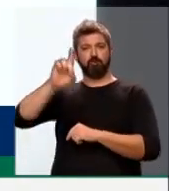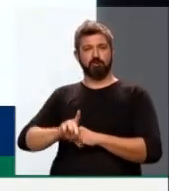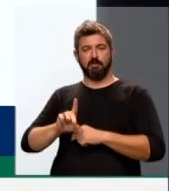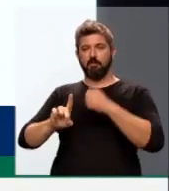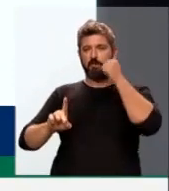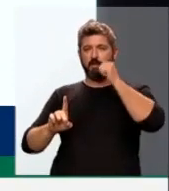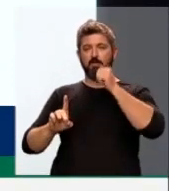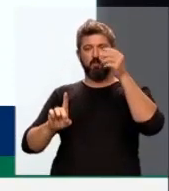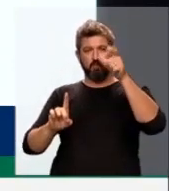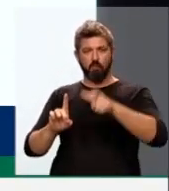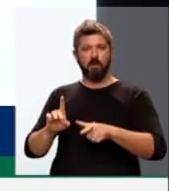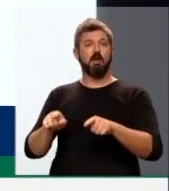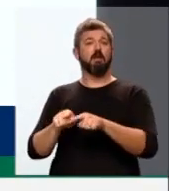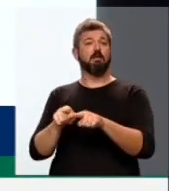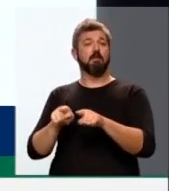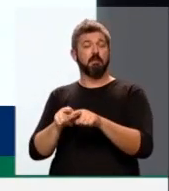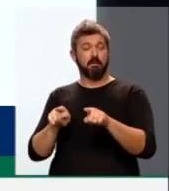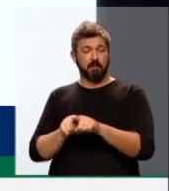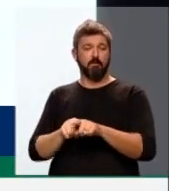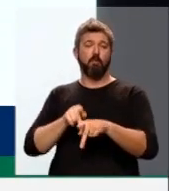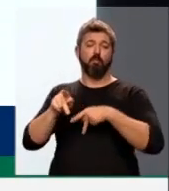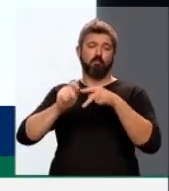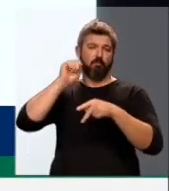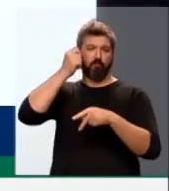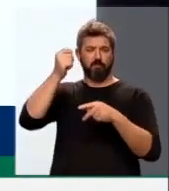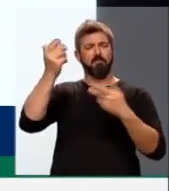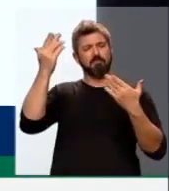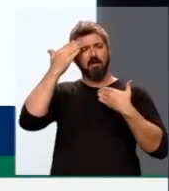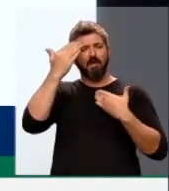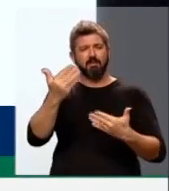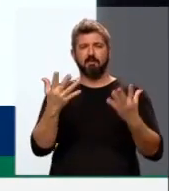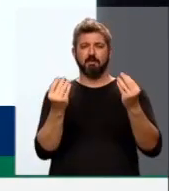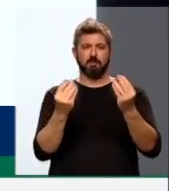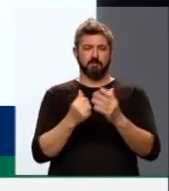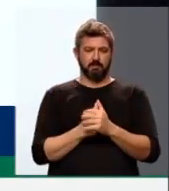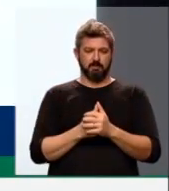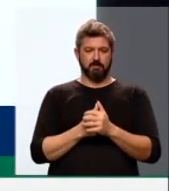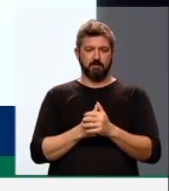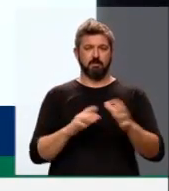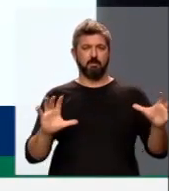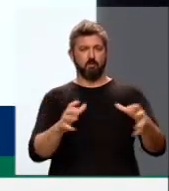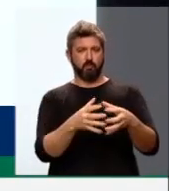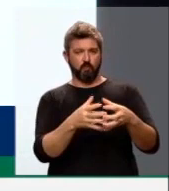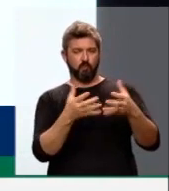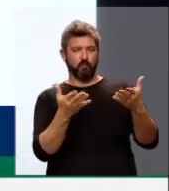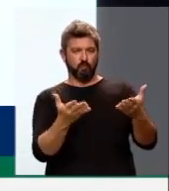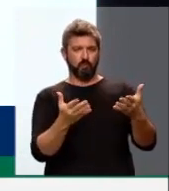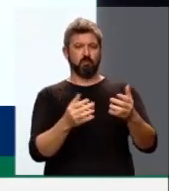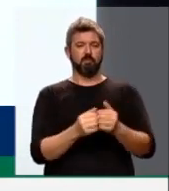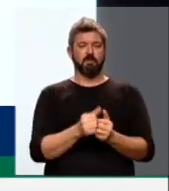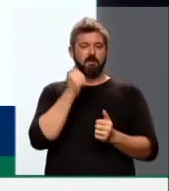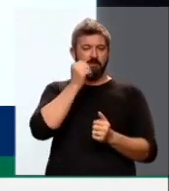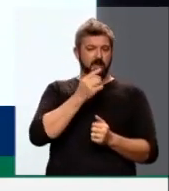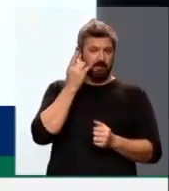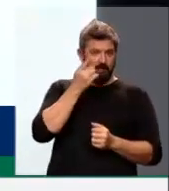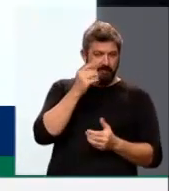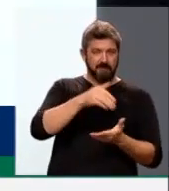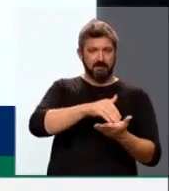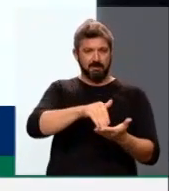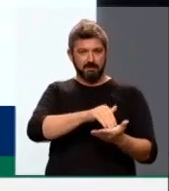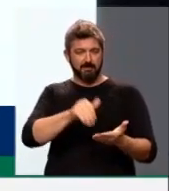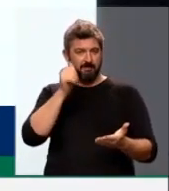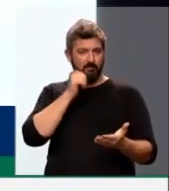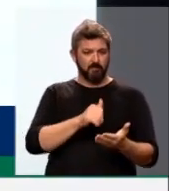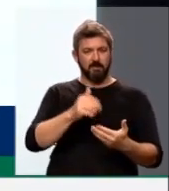mulheres e da população negra em geral. Então, eu agradeço essa bancada que faço parte, a Secretaria de